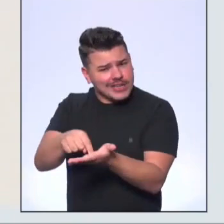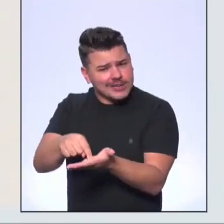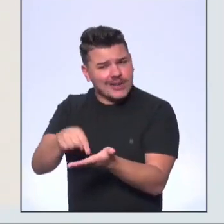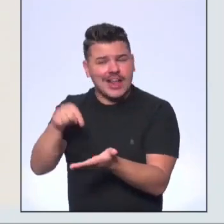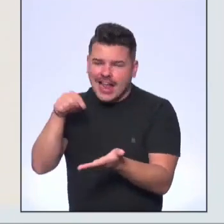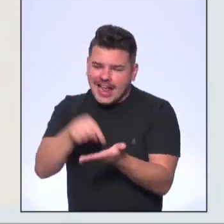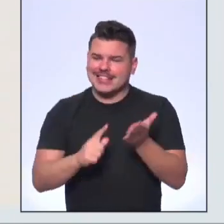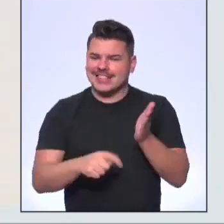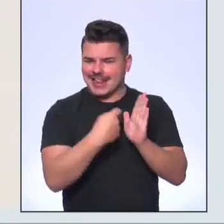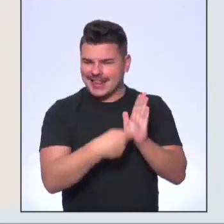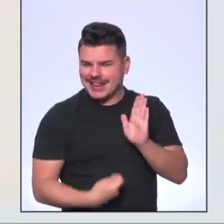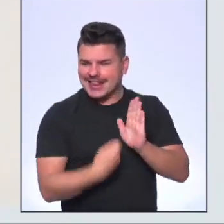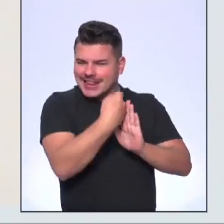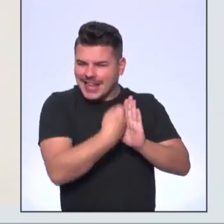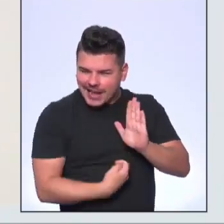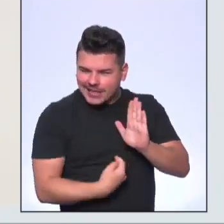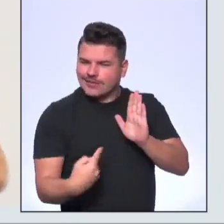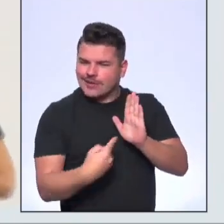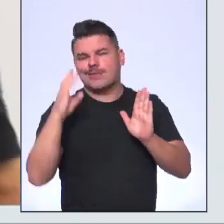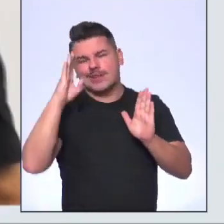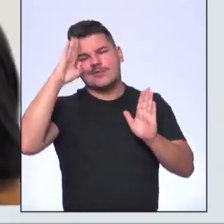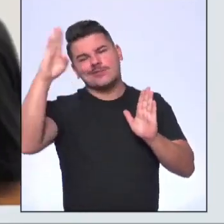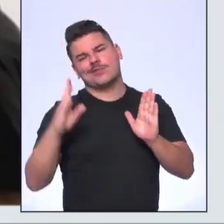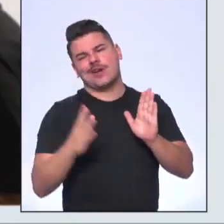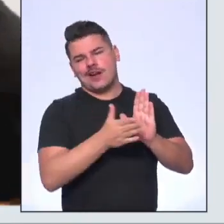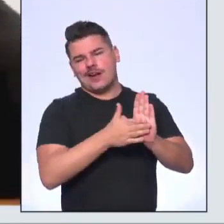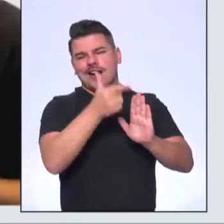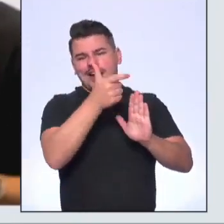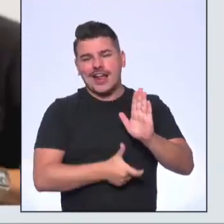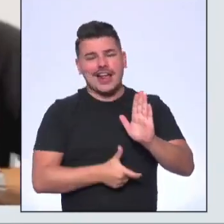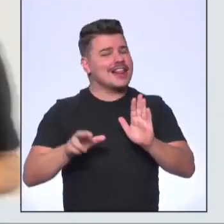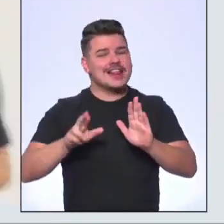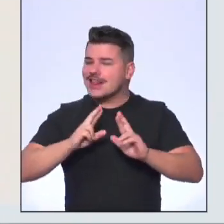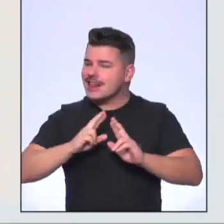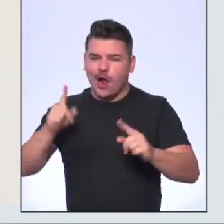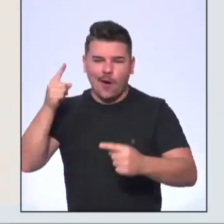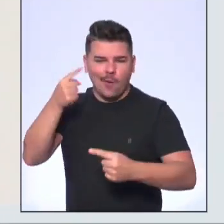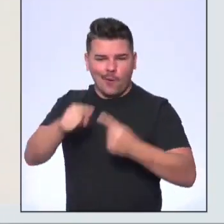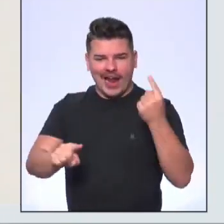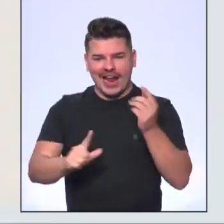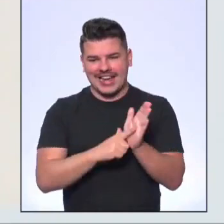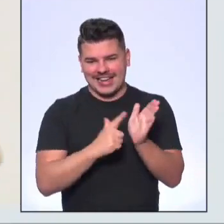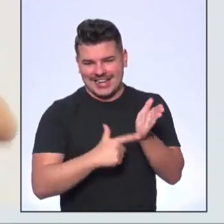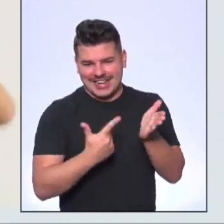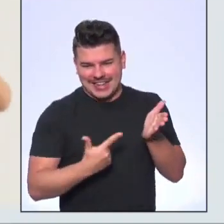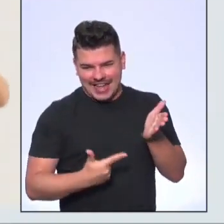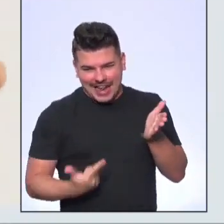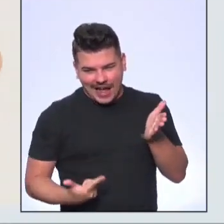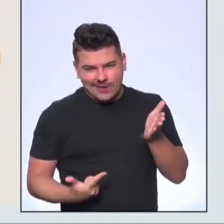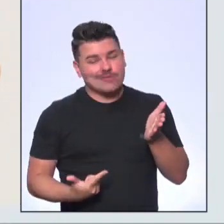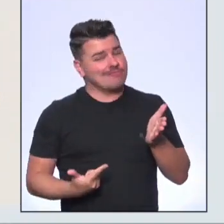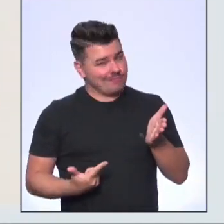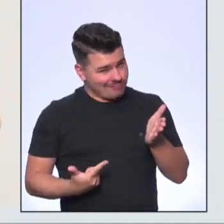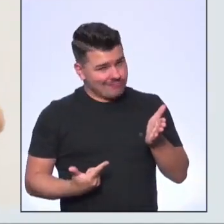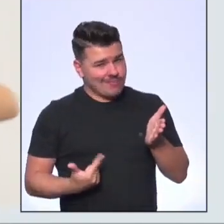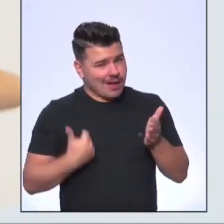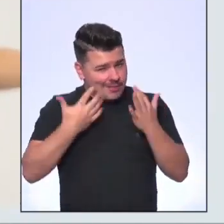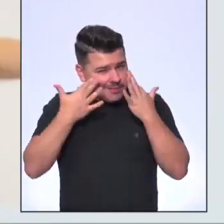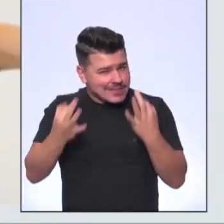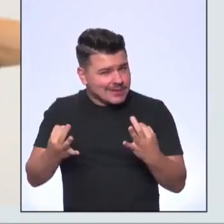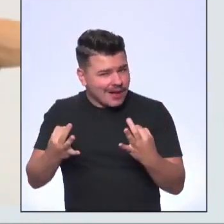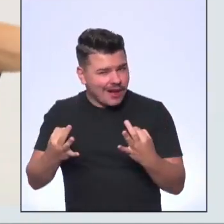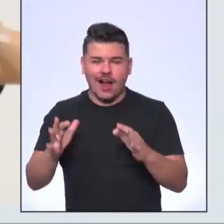tipo de texto é o que a gente chama de texto não literário. Percebeu? Então, presta atenção.